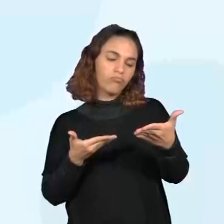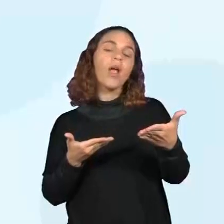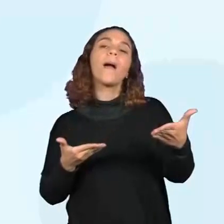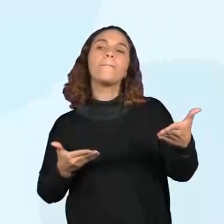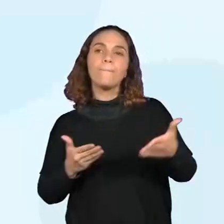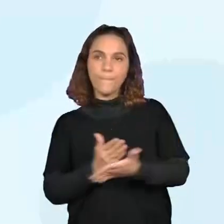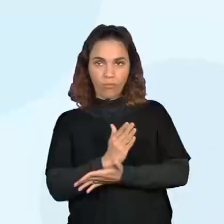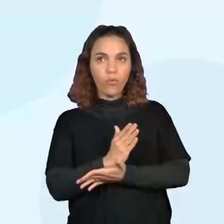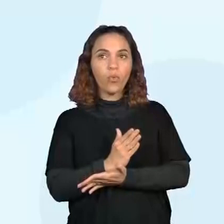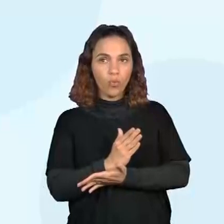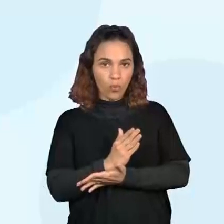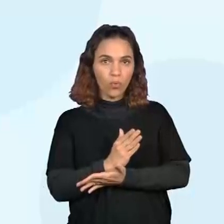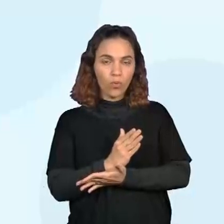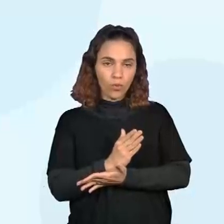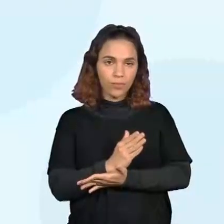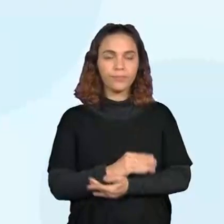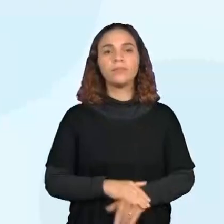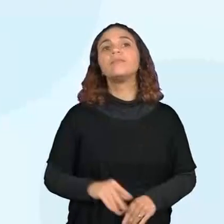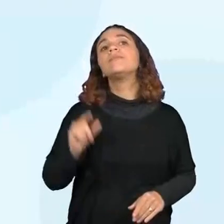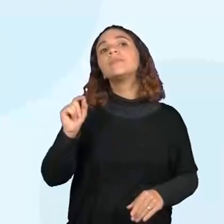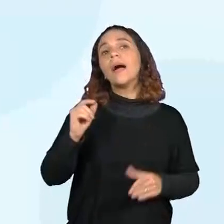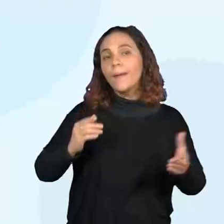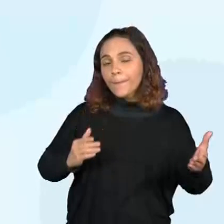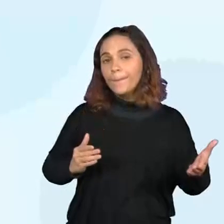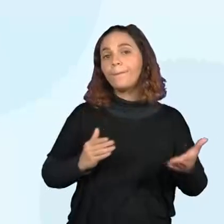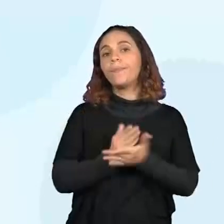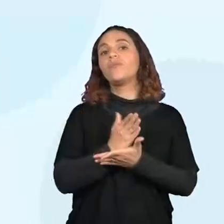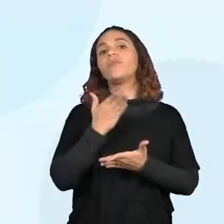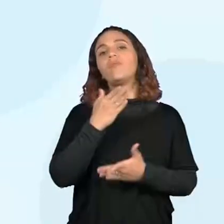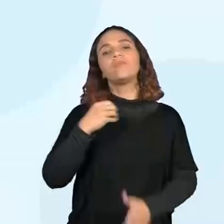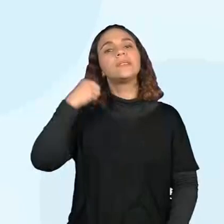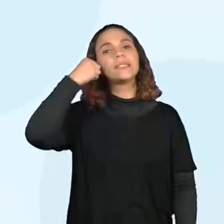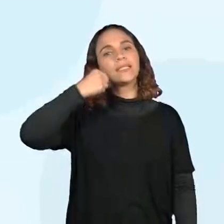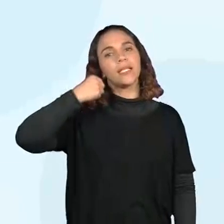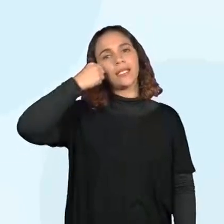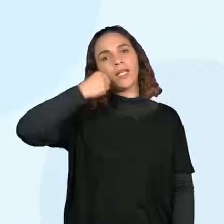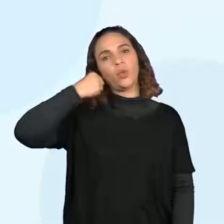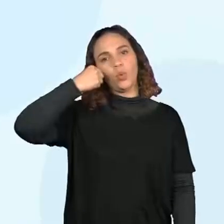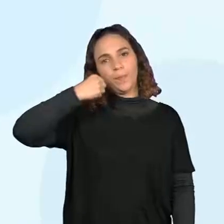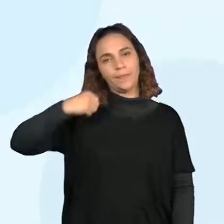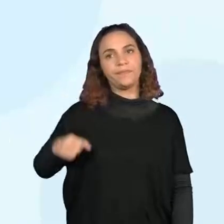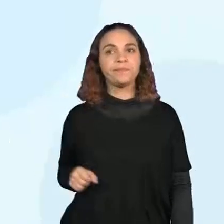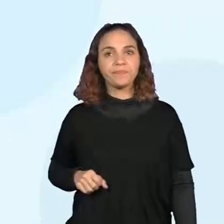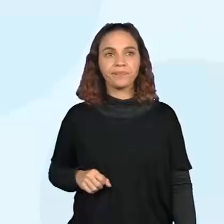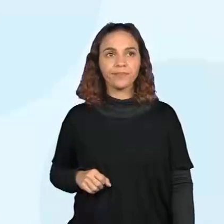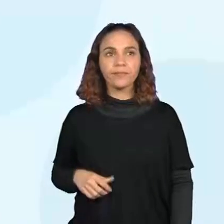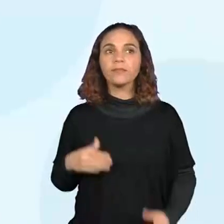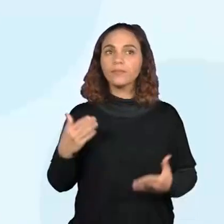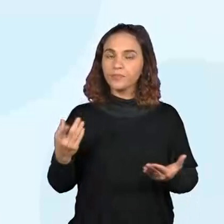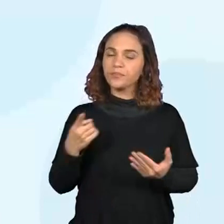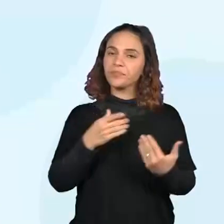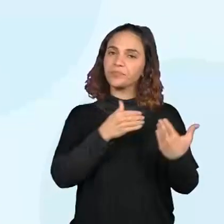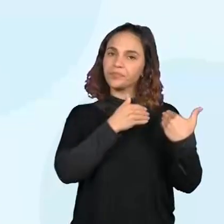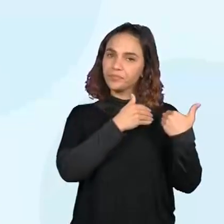criam as leis, mas quem aprova são os senadores. Exerce essa função